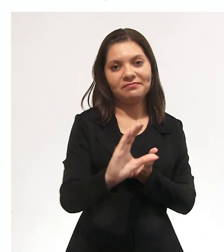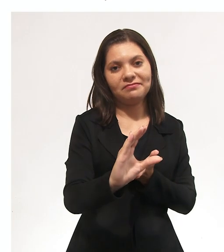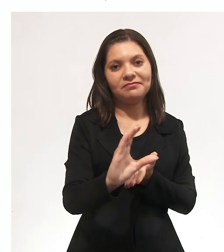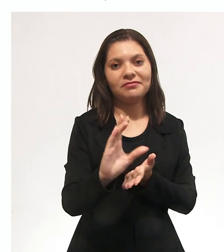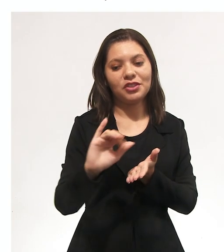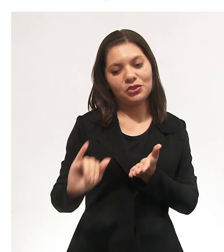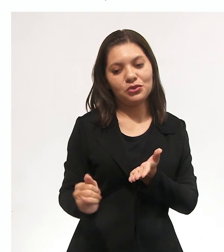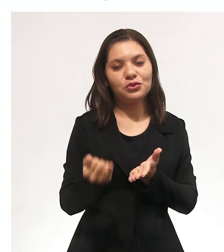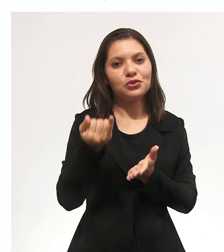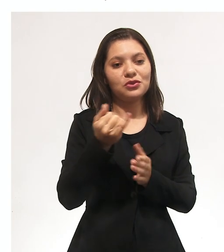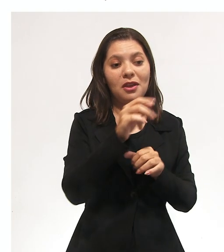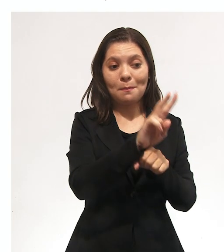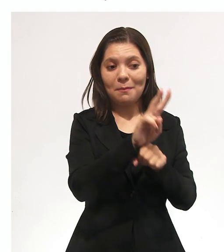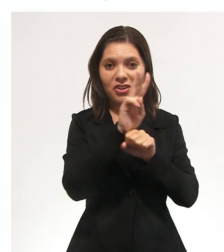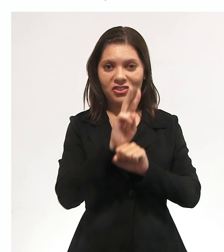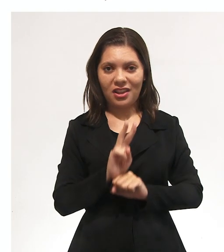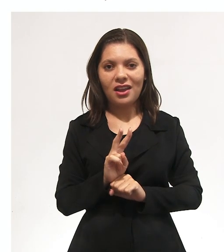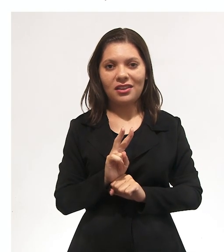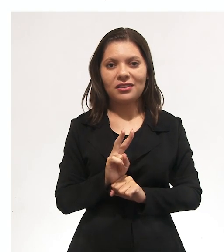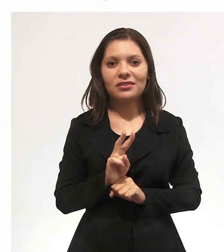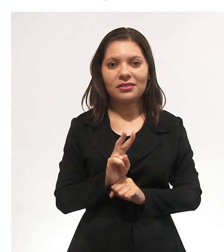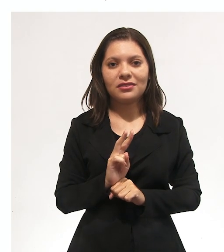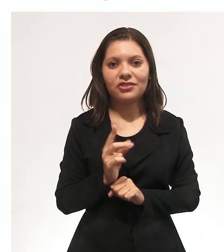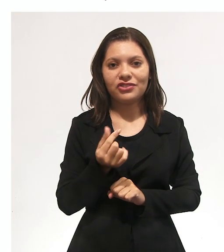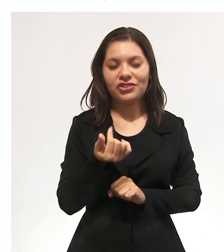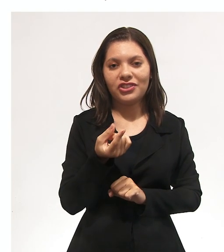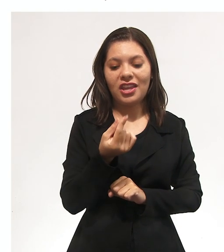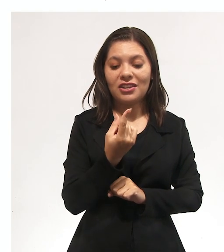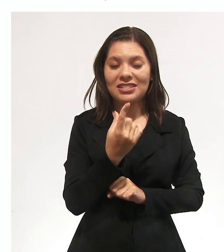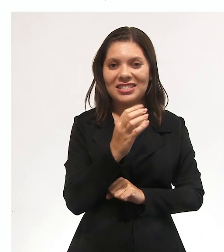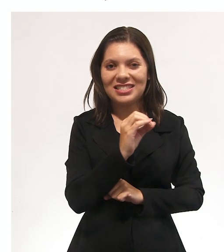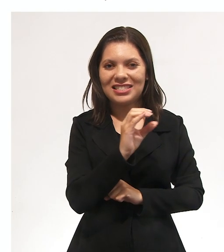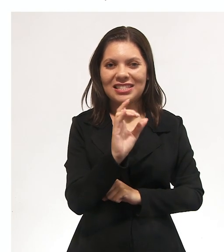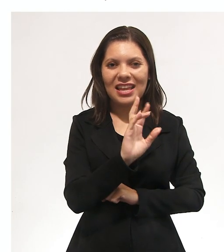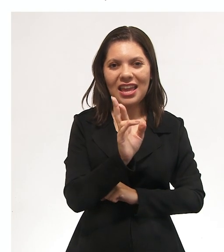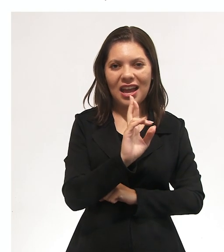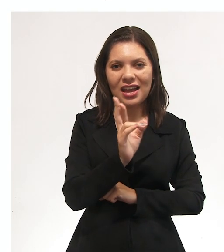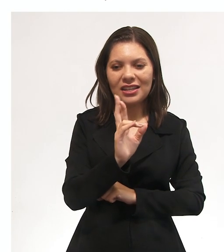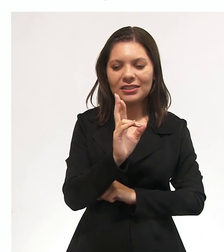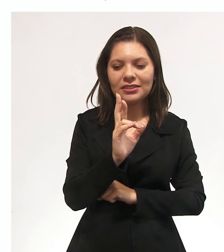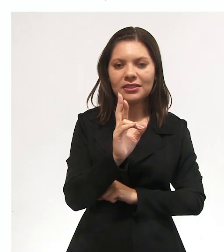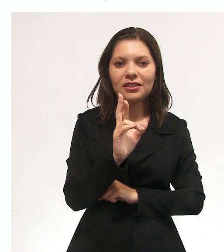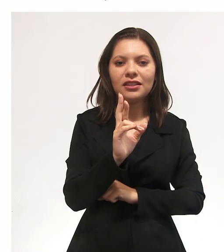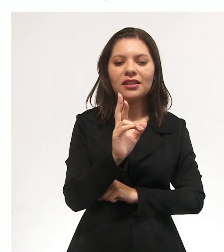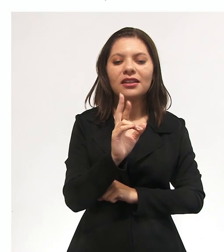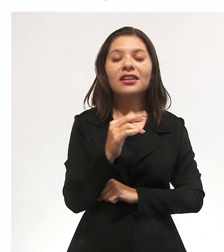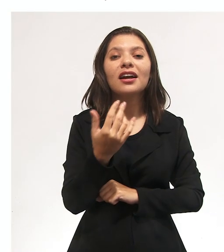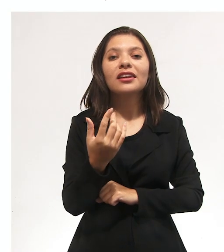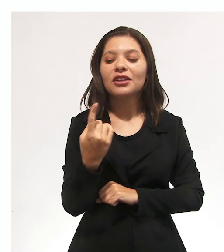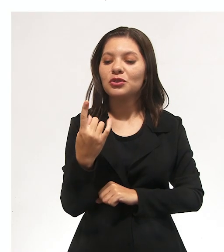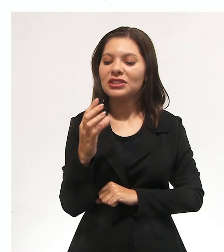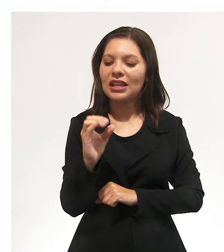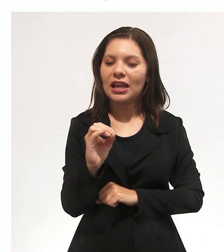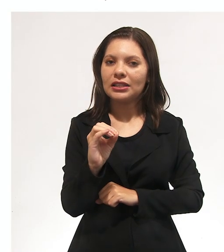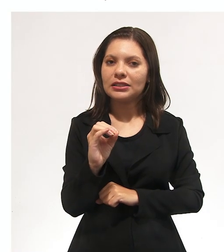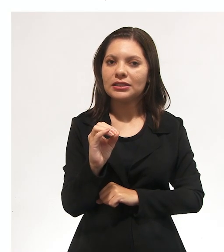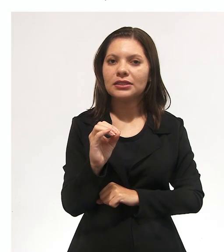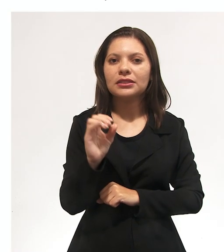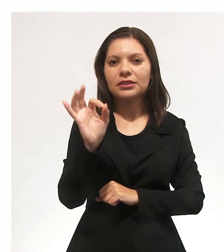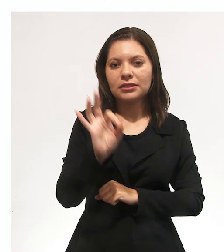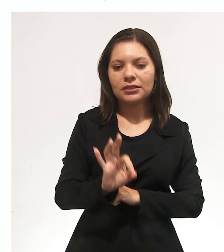ele vai emprestar um dinheiro, o R$ 100, e esses R$ 10 vai ser os juros